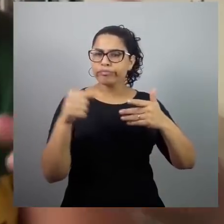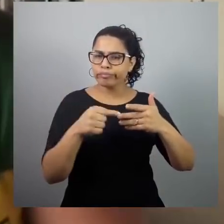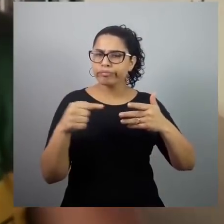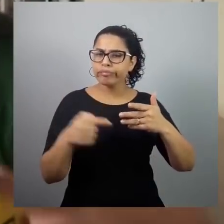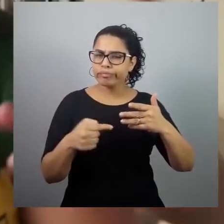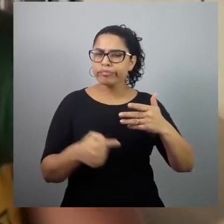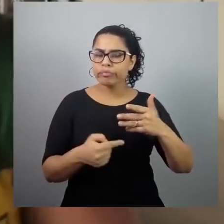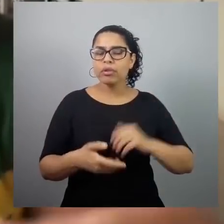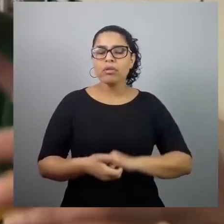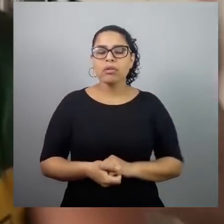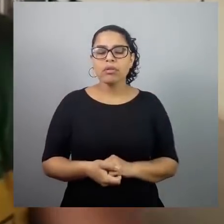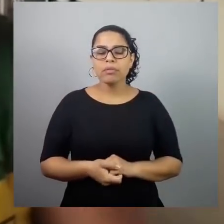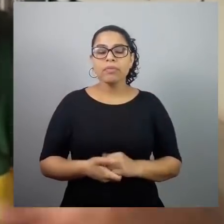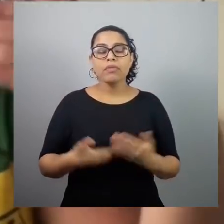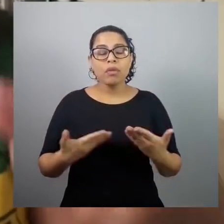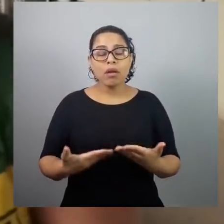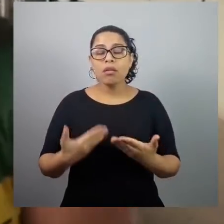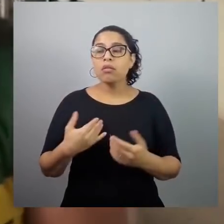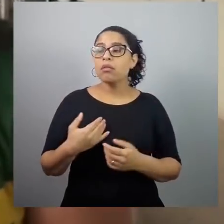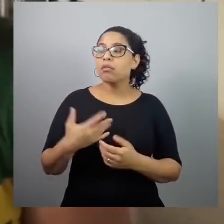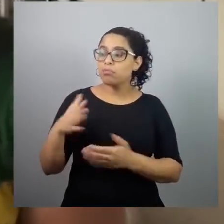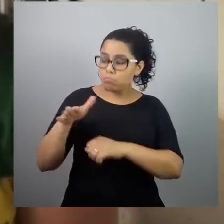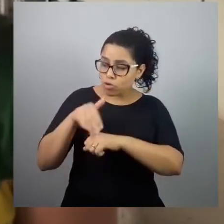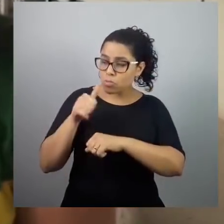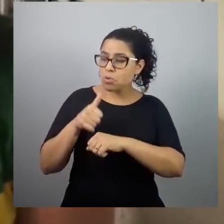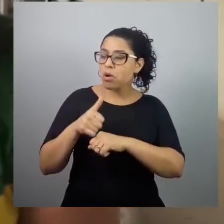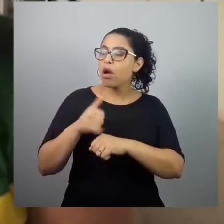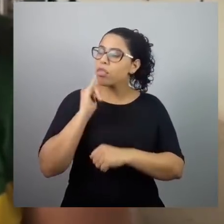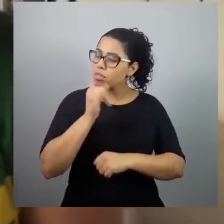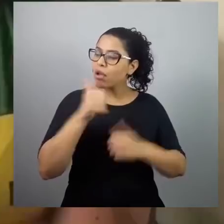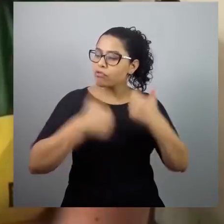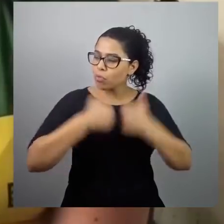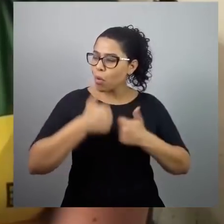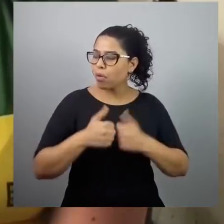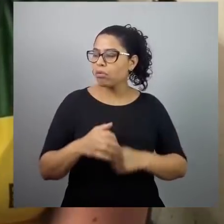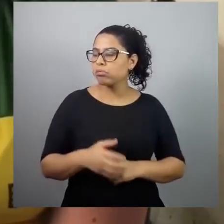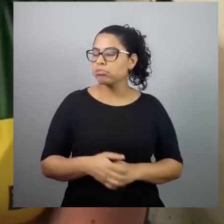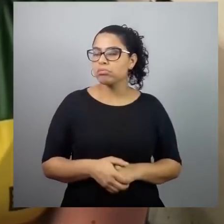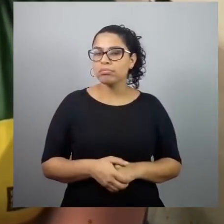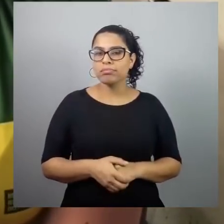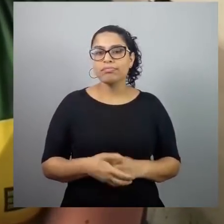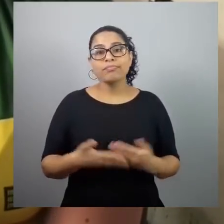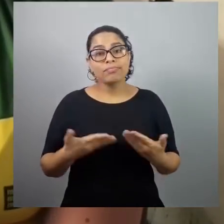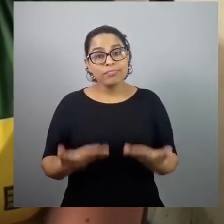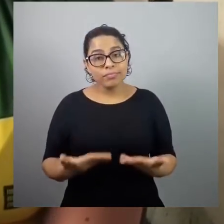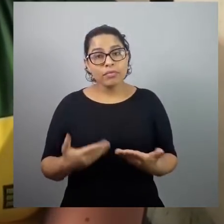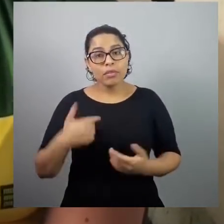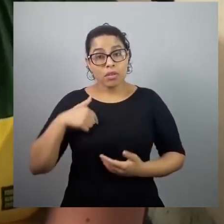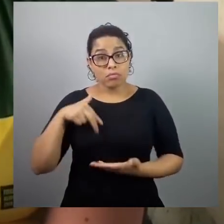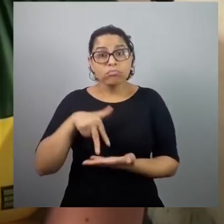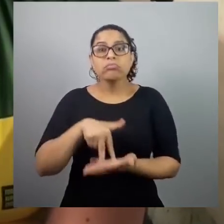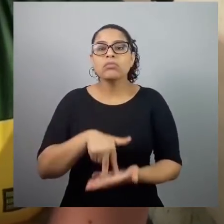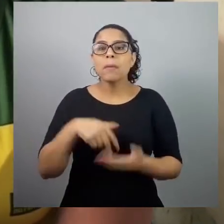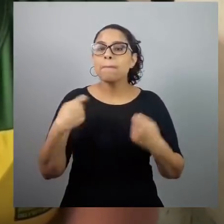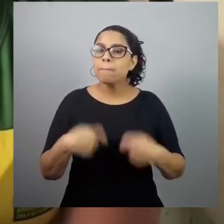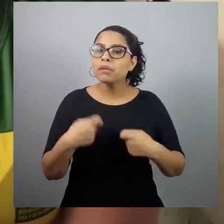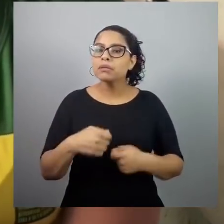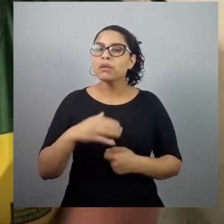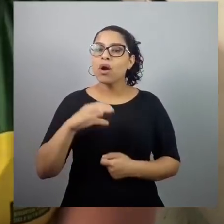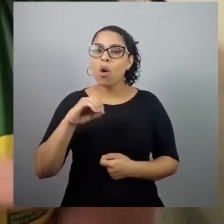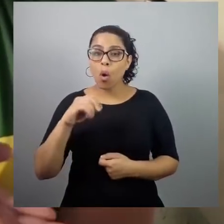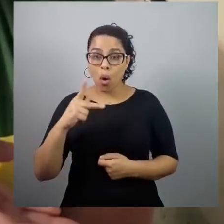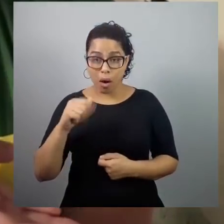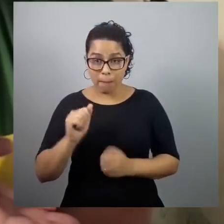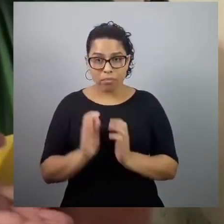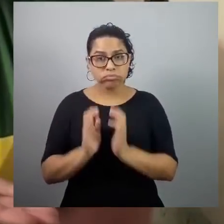repórter, comentarista, apresentadora, produtora, até que ele falou assim, ó, você vai narrar, para de me enrolar. Como a gente pode ser espelho pra outra, sabe? Gente, coisa assim, você não precisa narrar uma Copa do